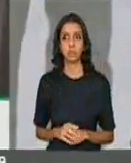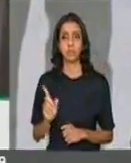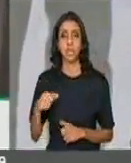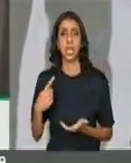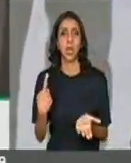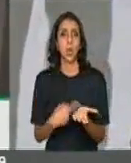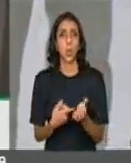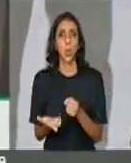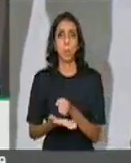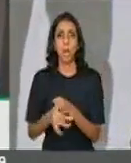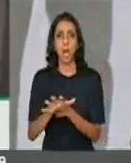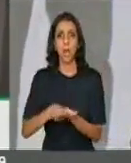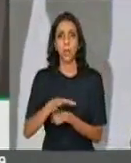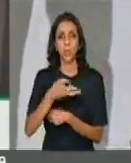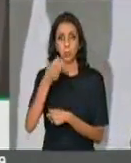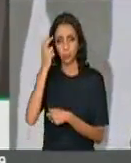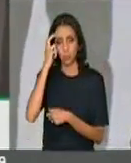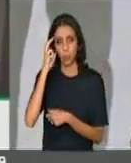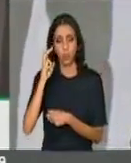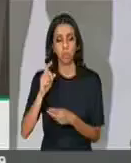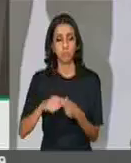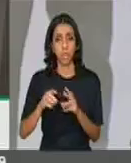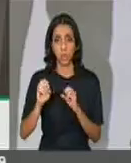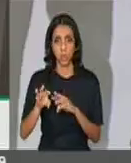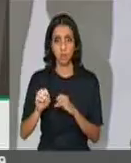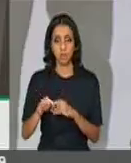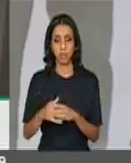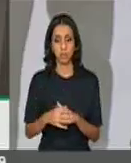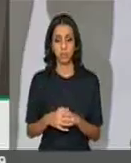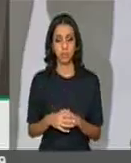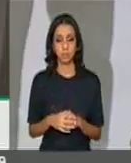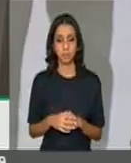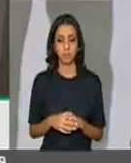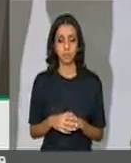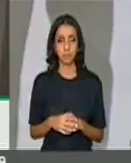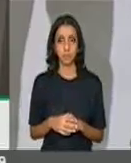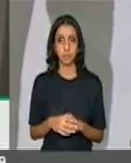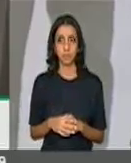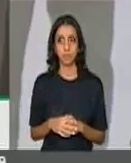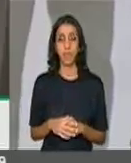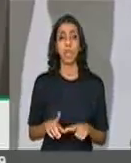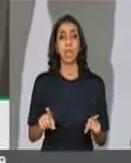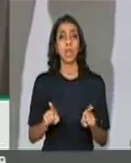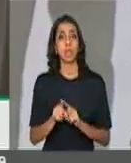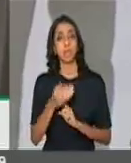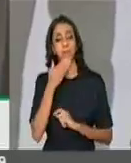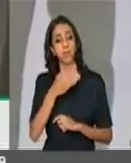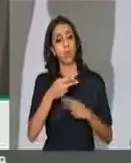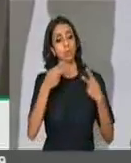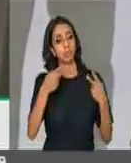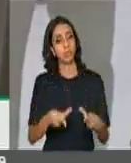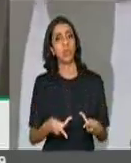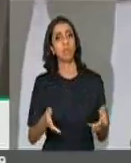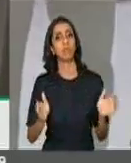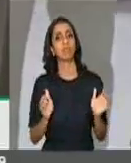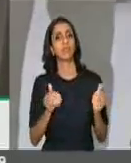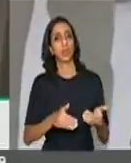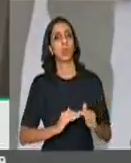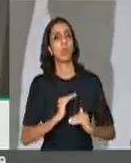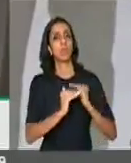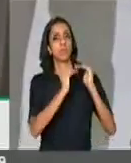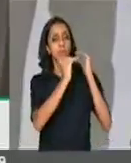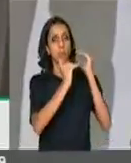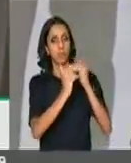na área da cultura e da educação, que visa os programas para o desenvolvimento e as